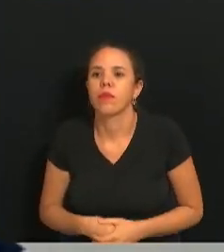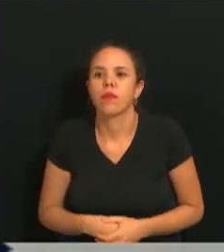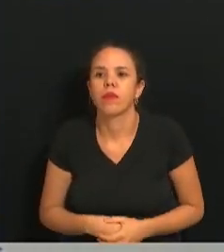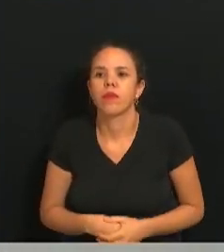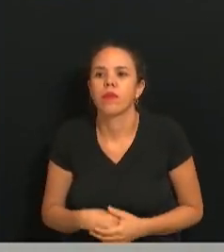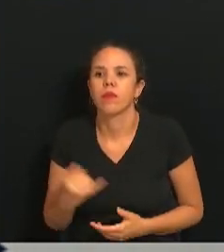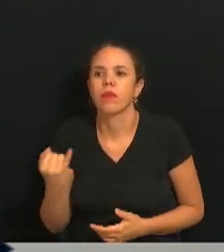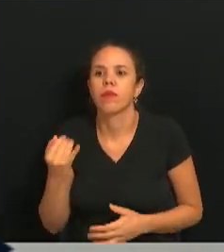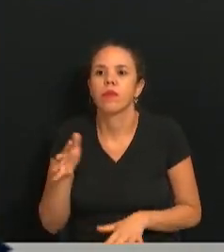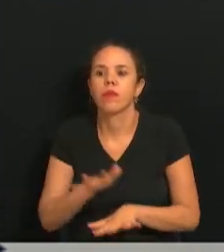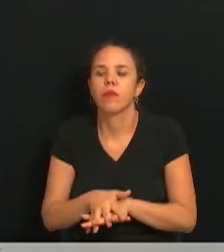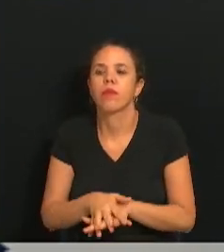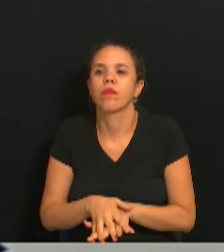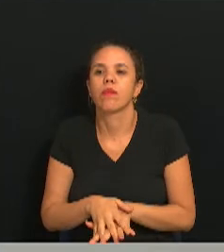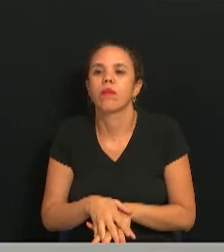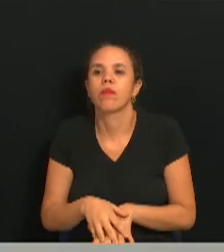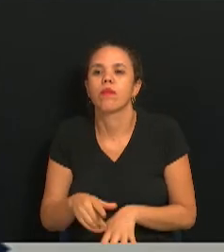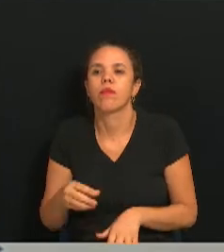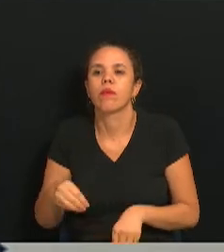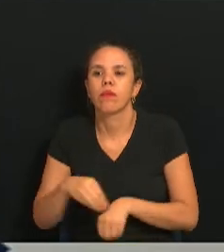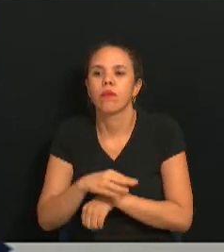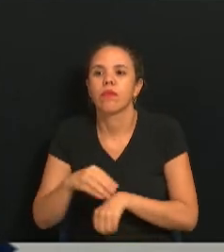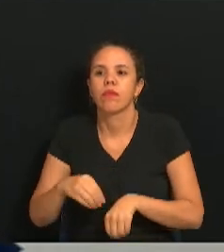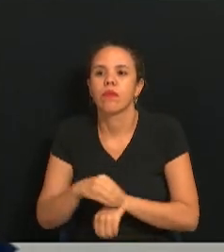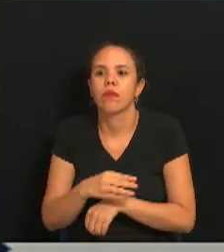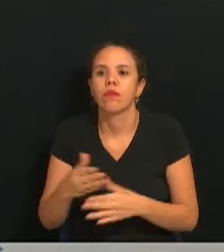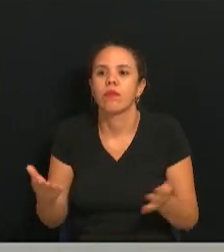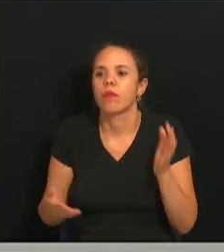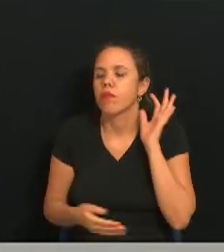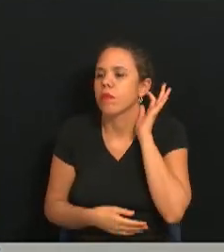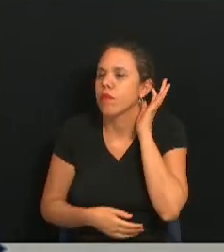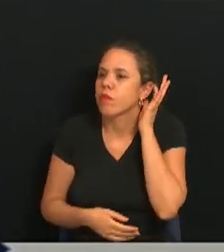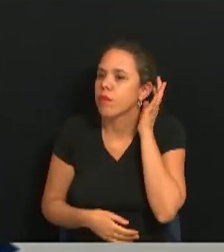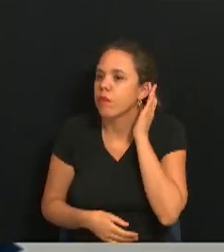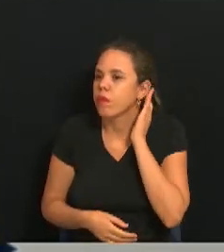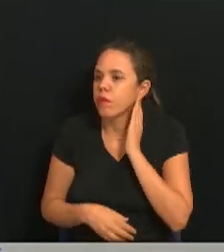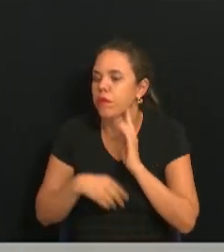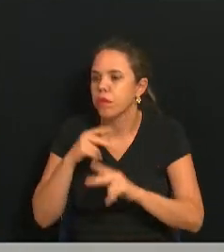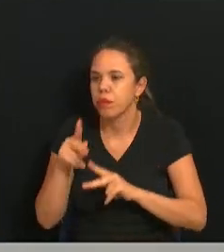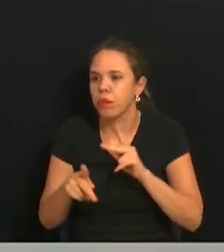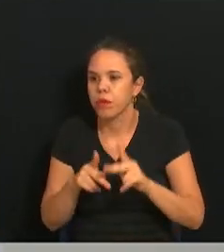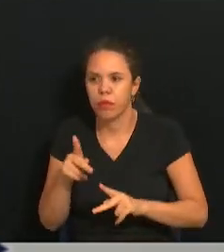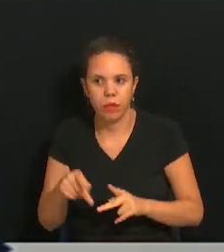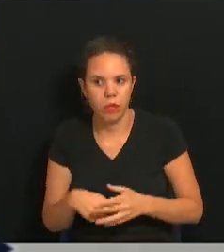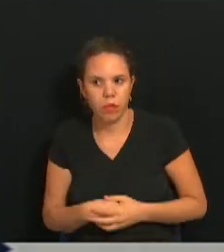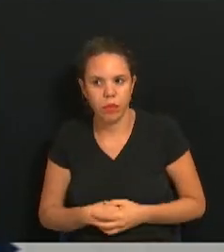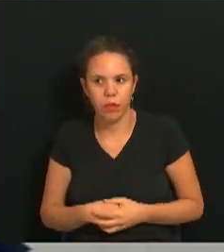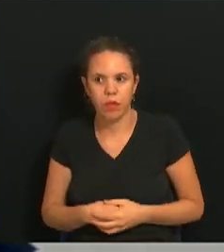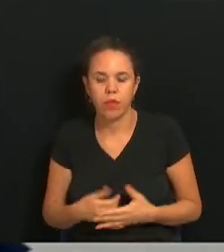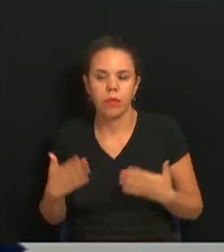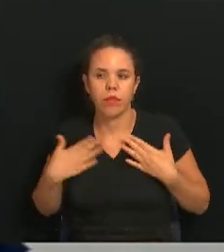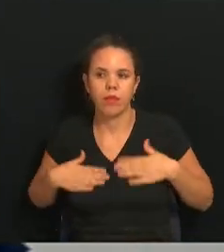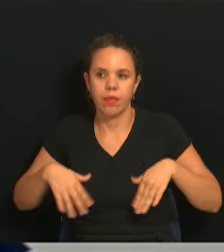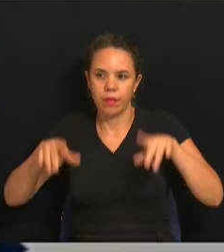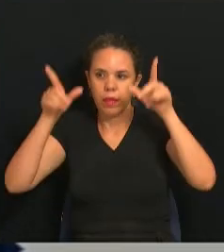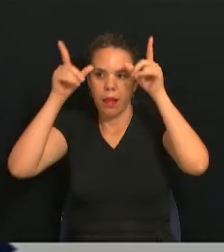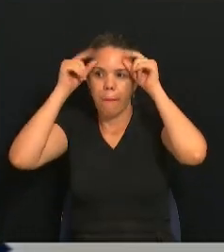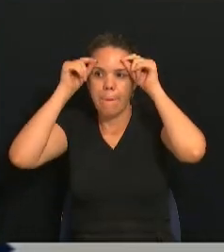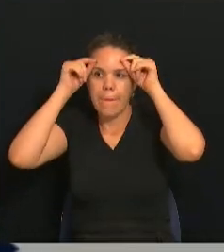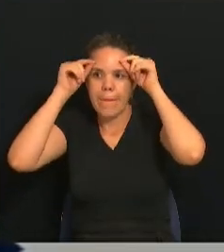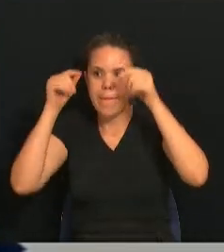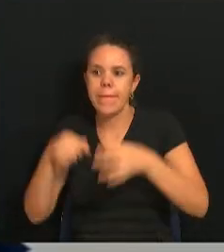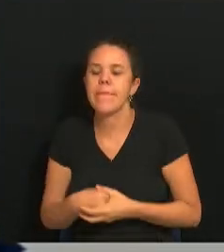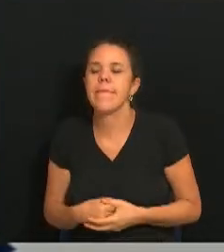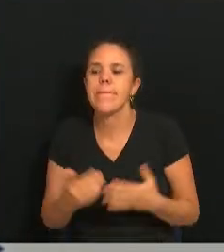inclusivo, que traz aí para a nossa população, né, um alento